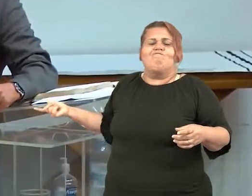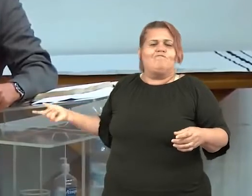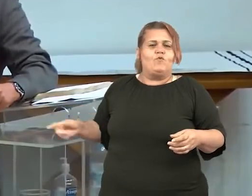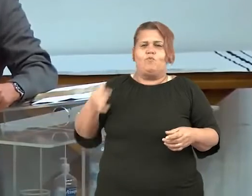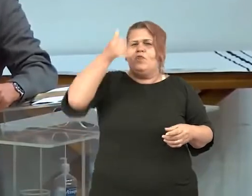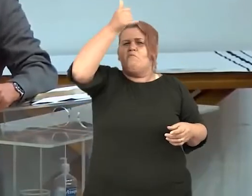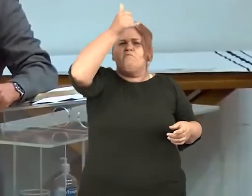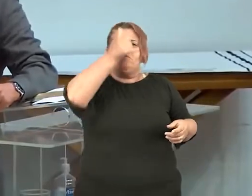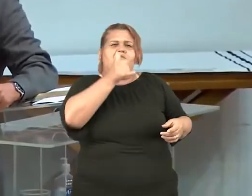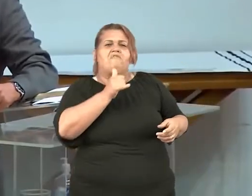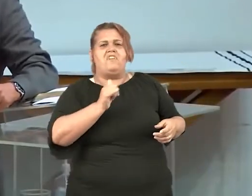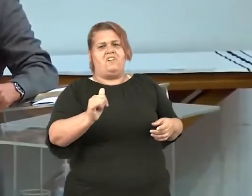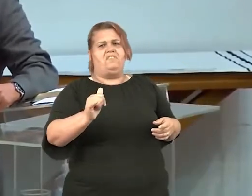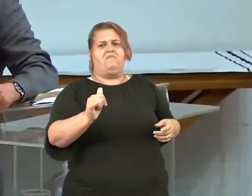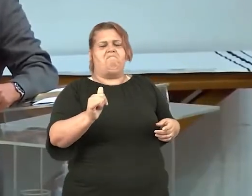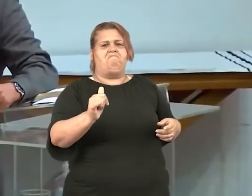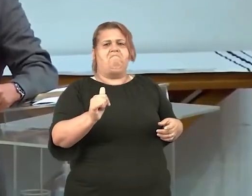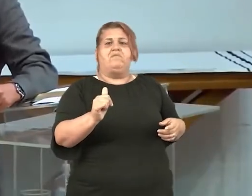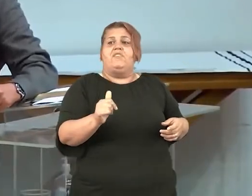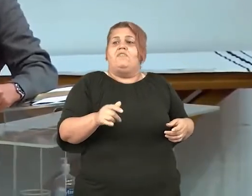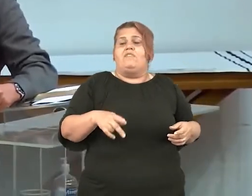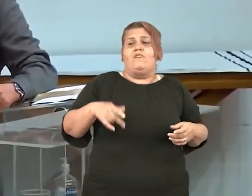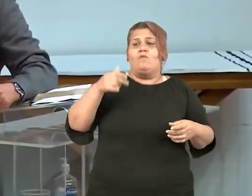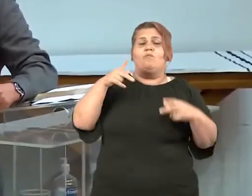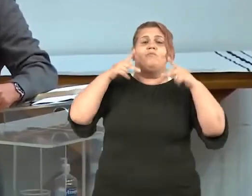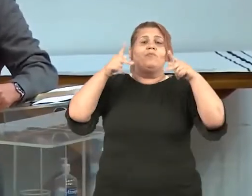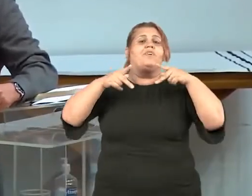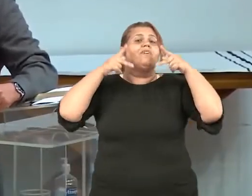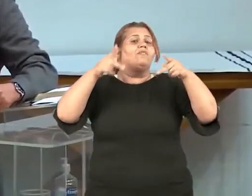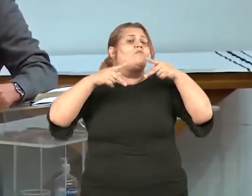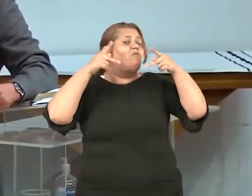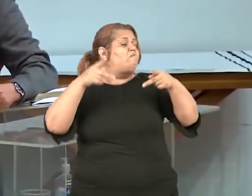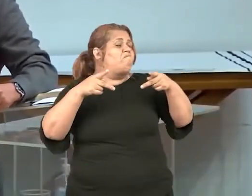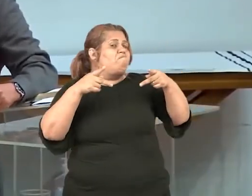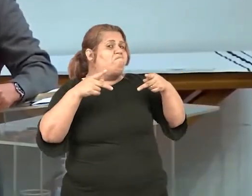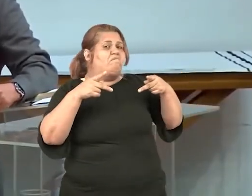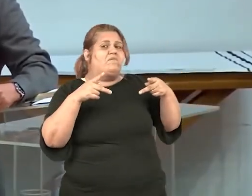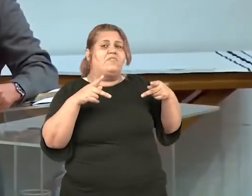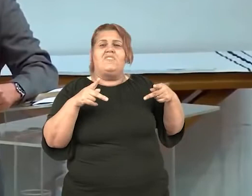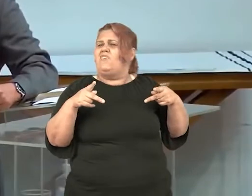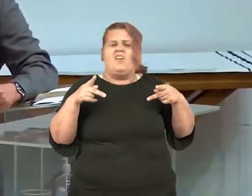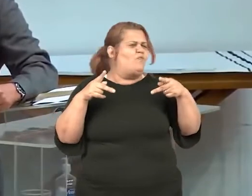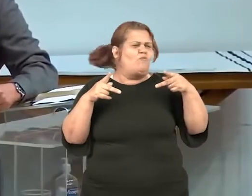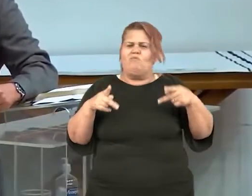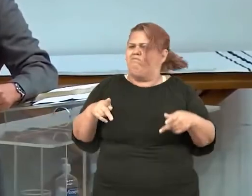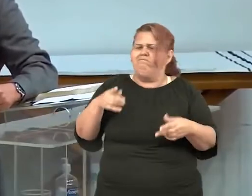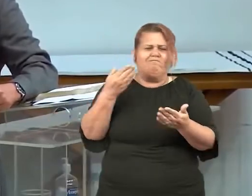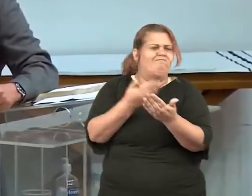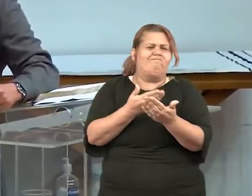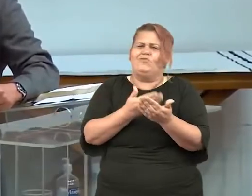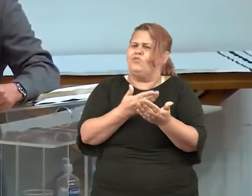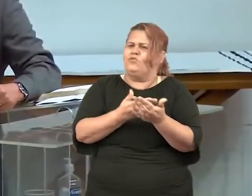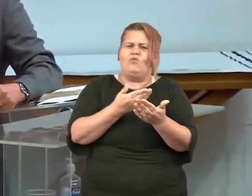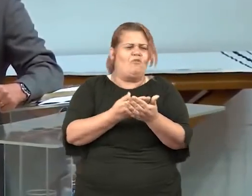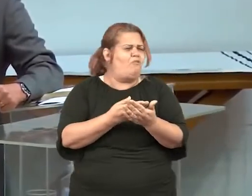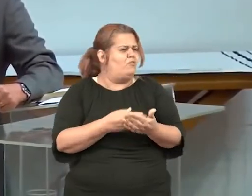nenhum profeta, nenhum pregador, nenhum estudioso,